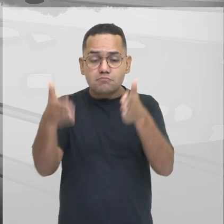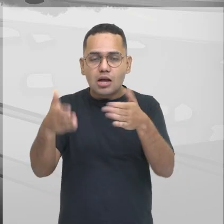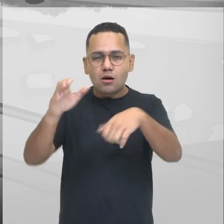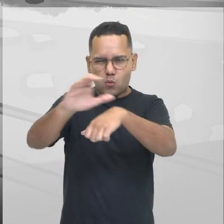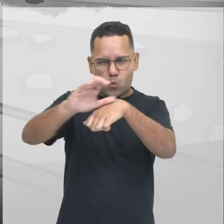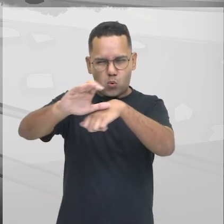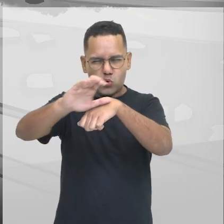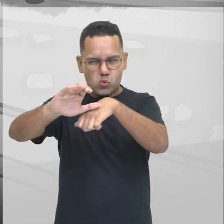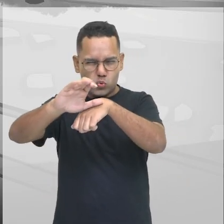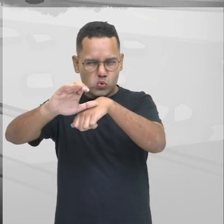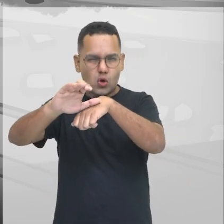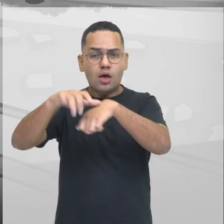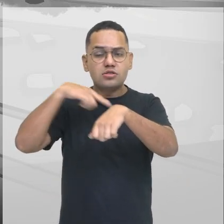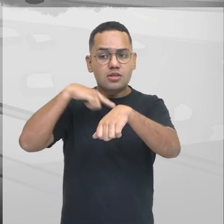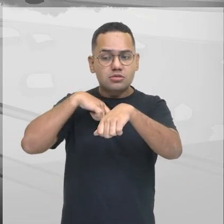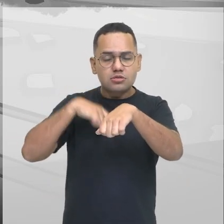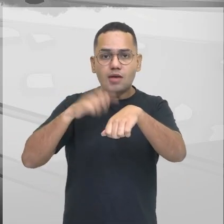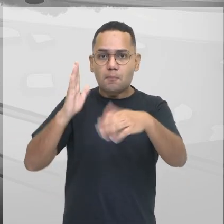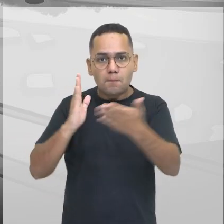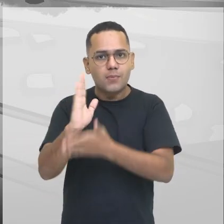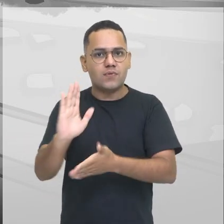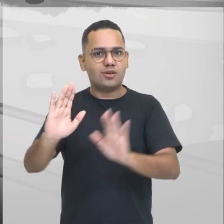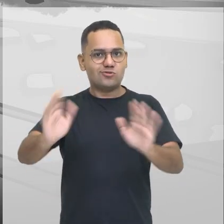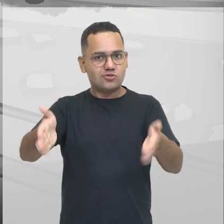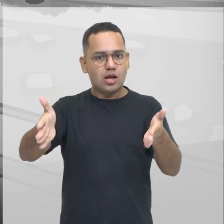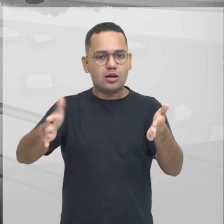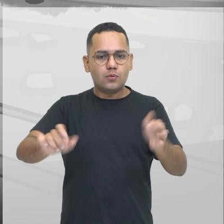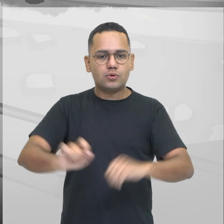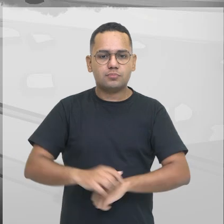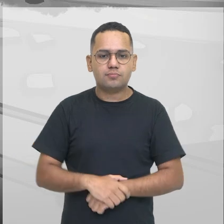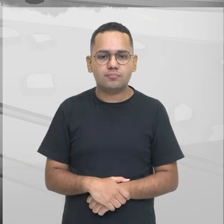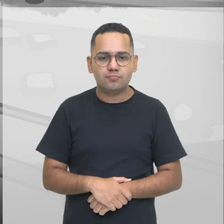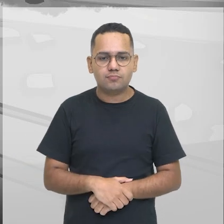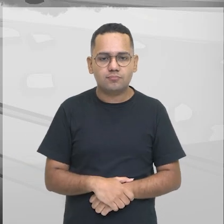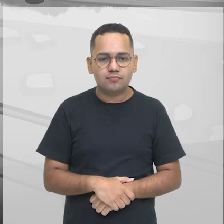a gente tem a fase do governo varguista, conhecida como fase